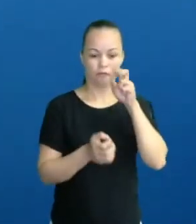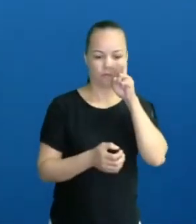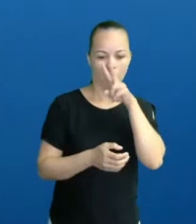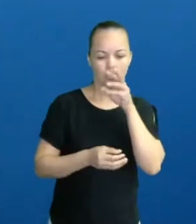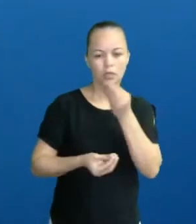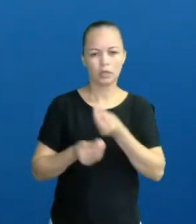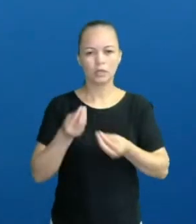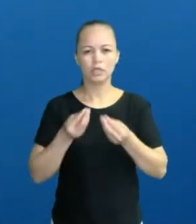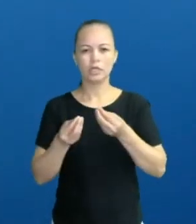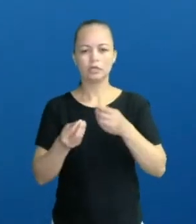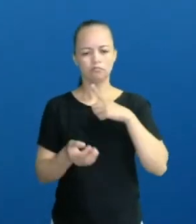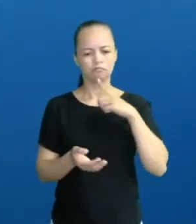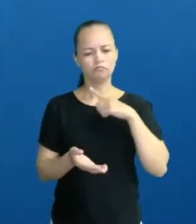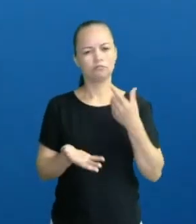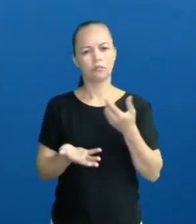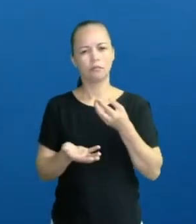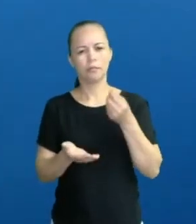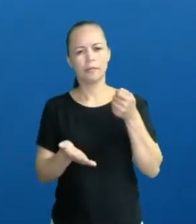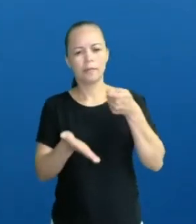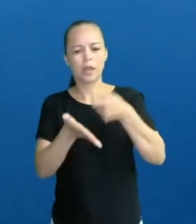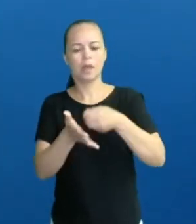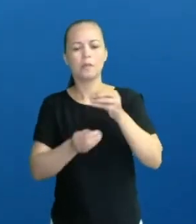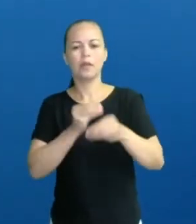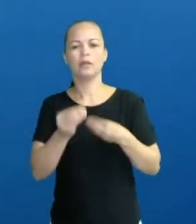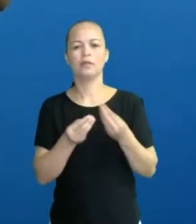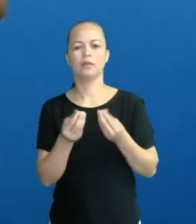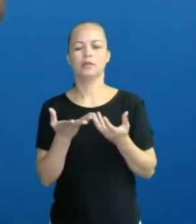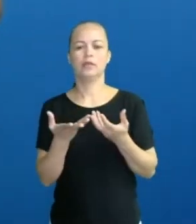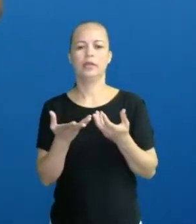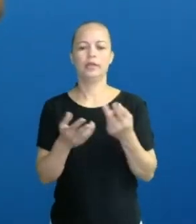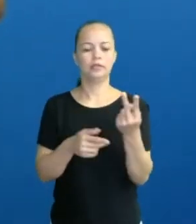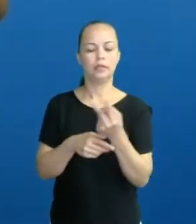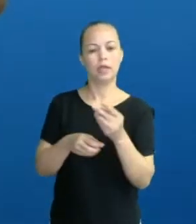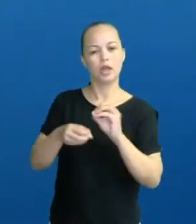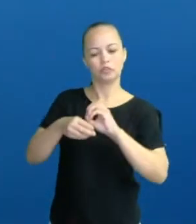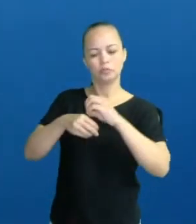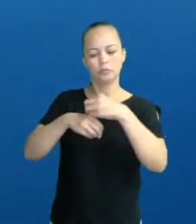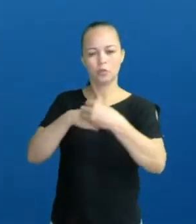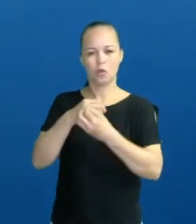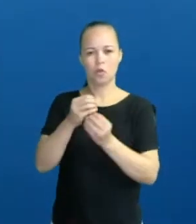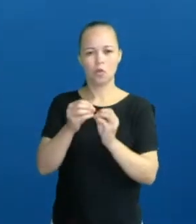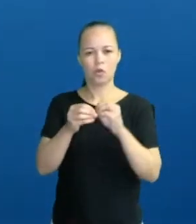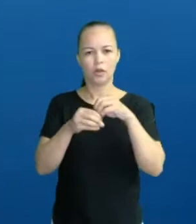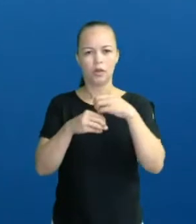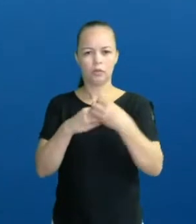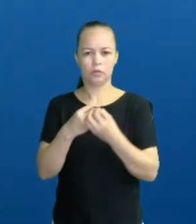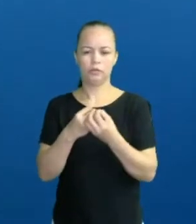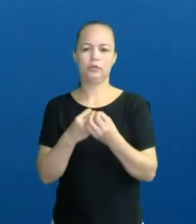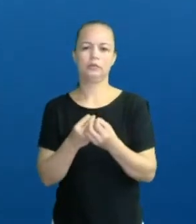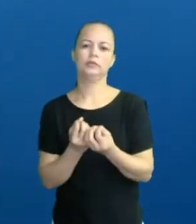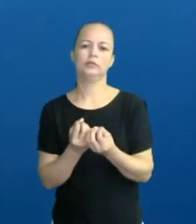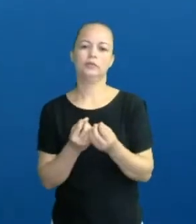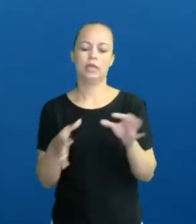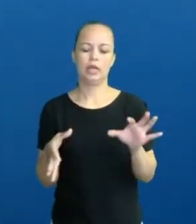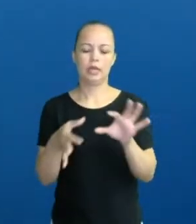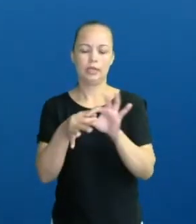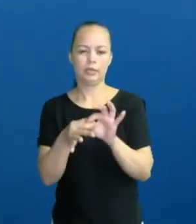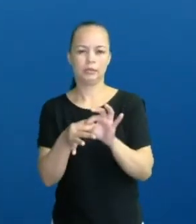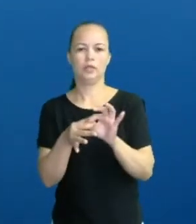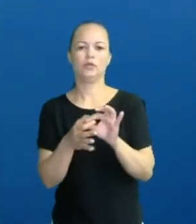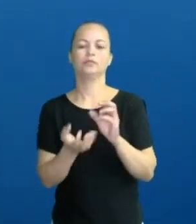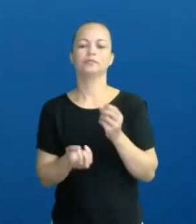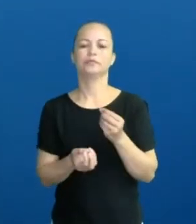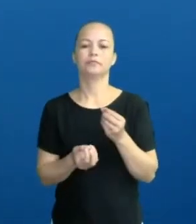que permitem essas ligações, a gente chama dessas ligações entre moléculas de ligações intermoleculares.